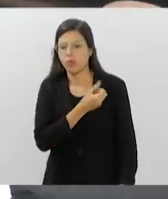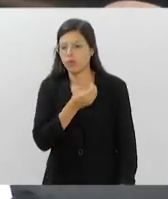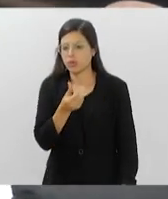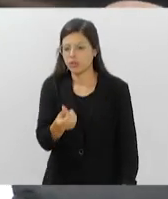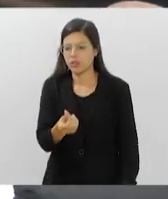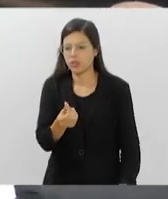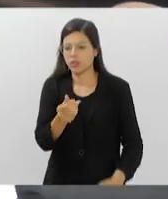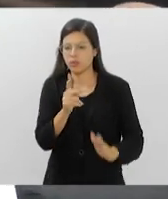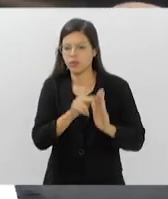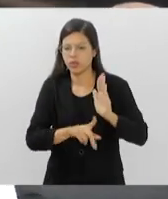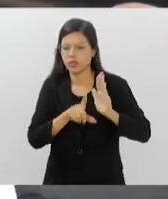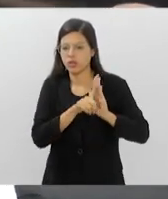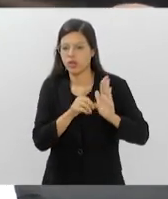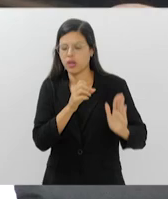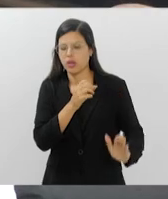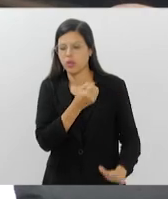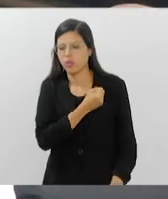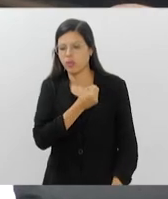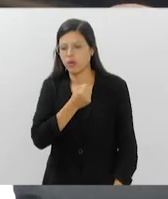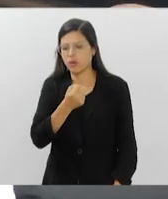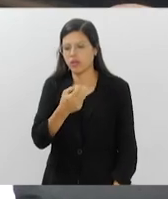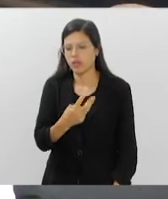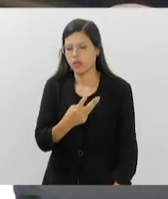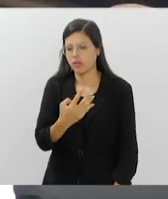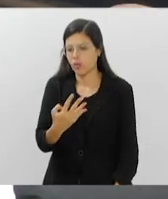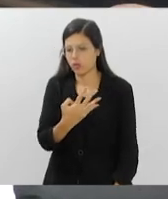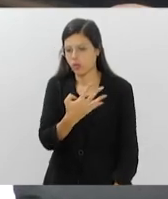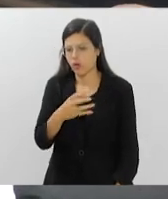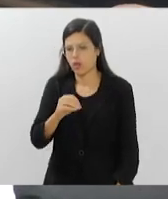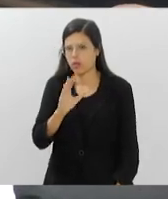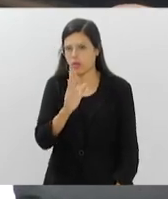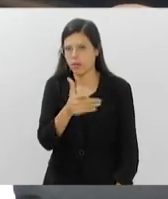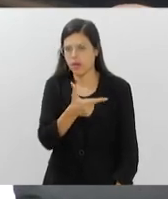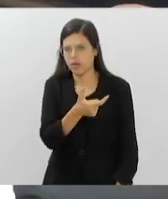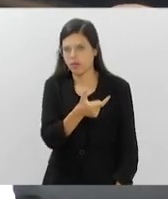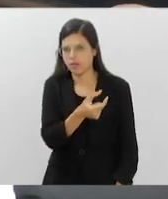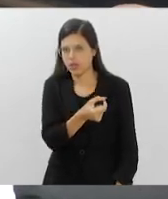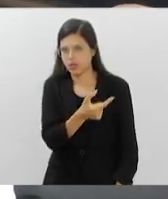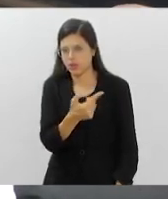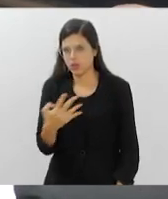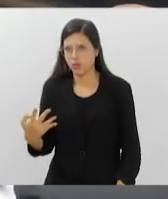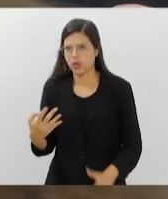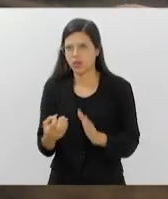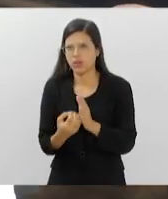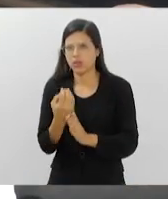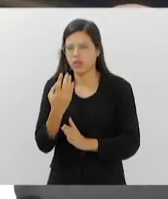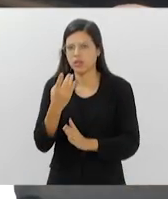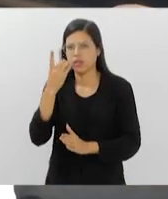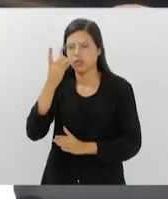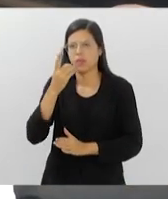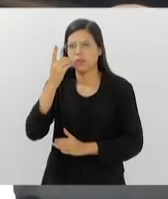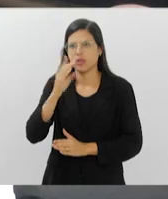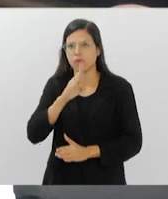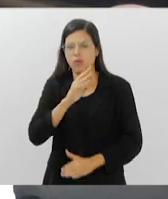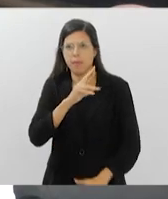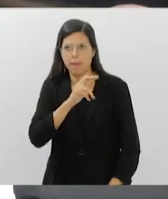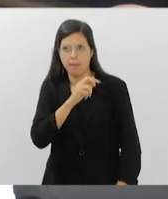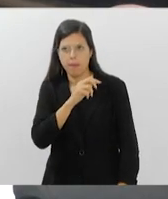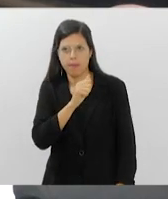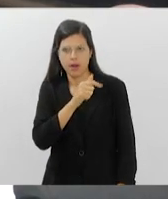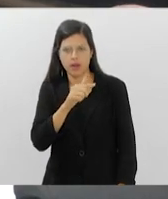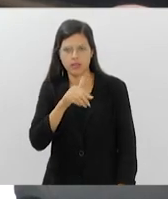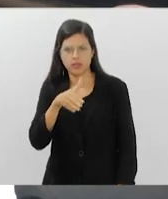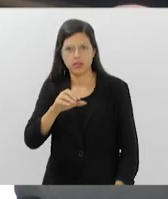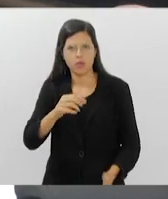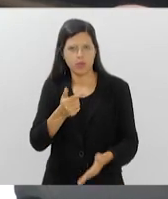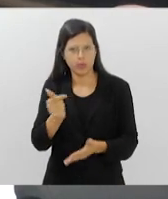pauta. Projeto de lei número 3440 de 24, de autoria dos deputados Luiz Cláudio Ribeiro e Brazão, que dispõe